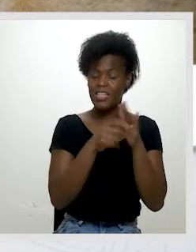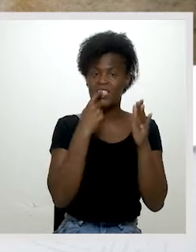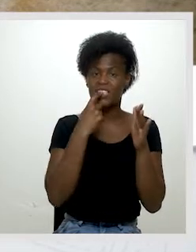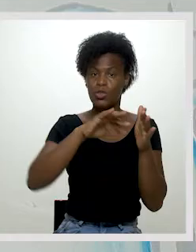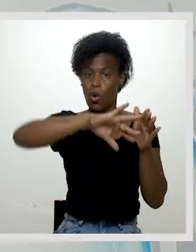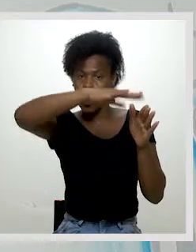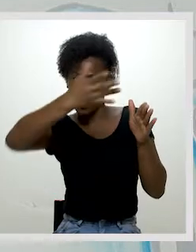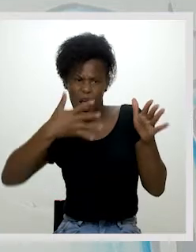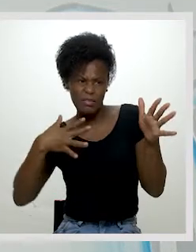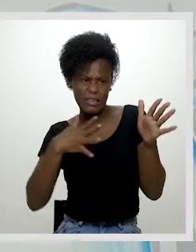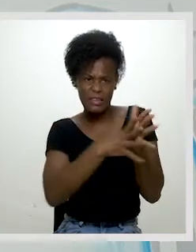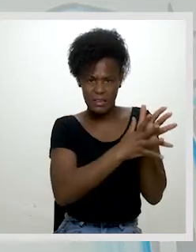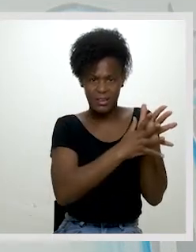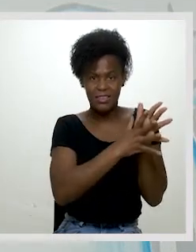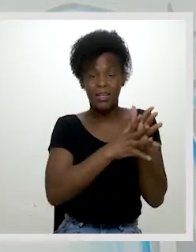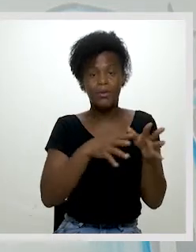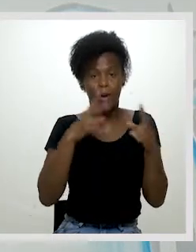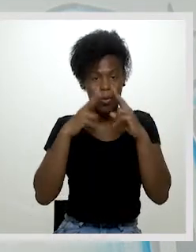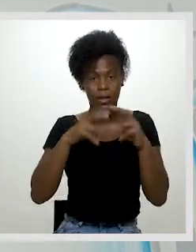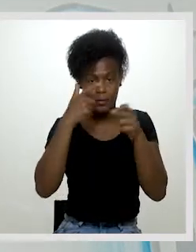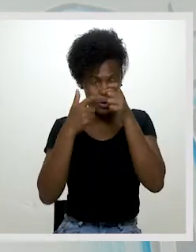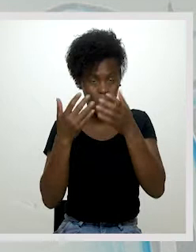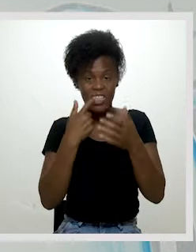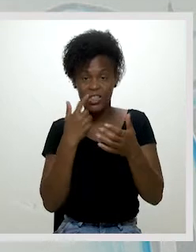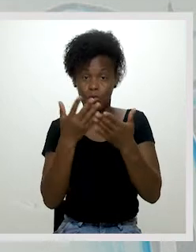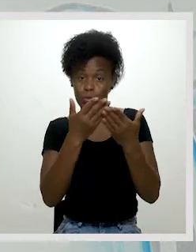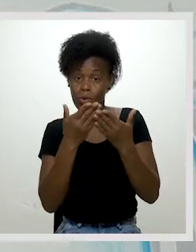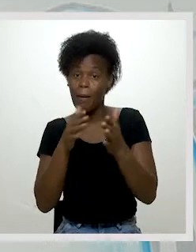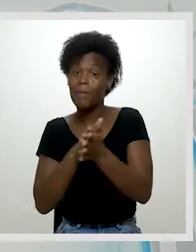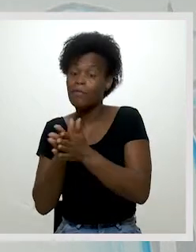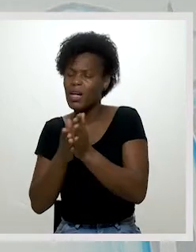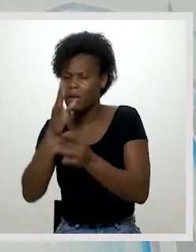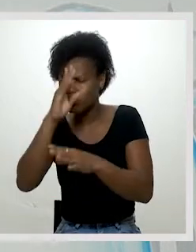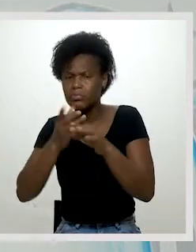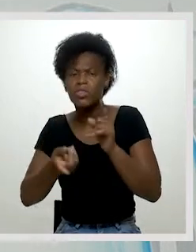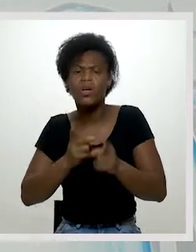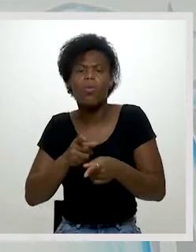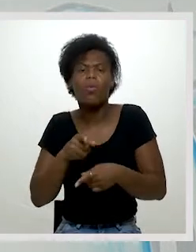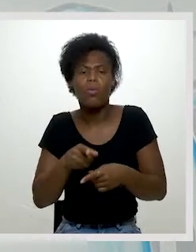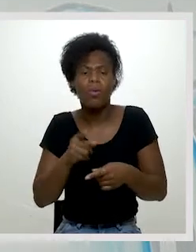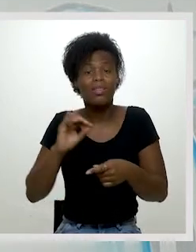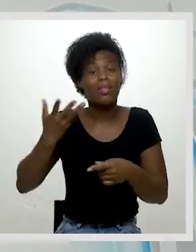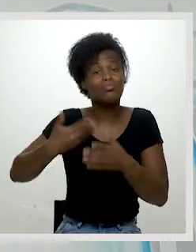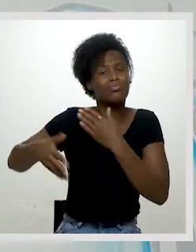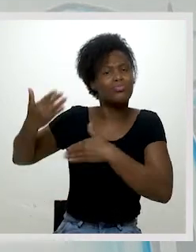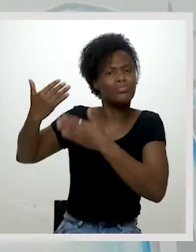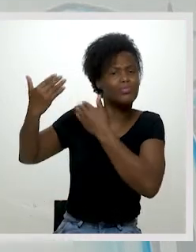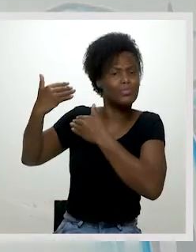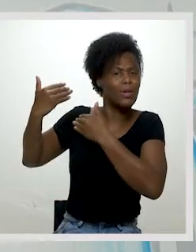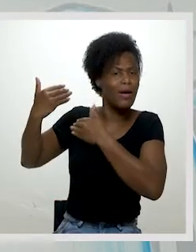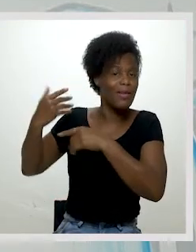rocha. Foi encontrado pelos geólogos e aproveitado para estudar o que é que aconteceu na época